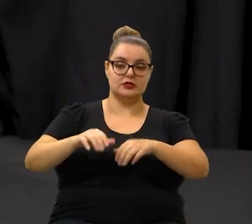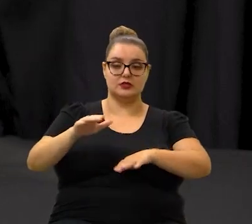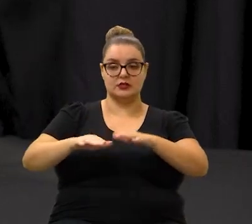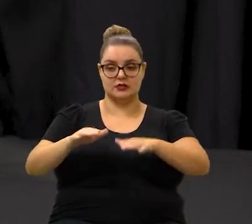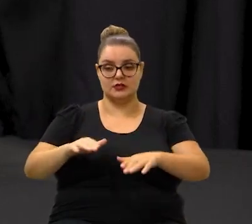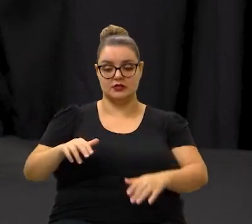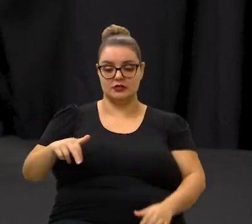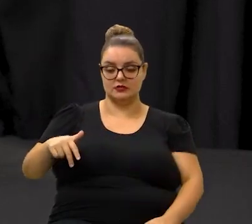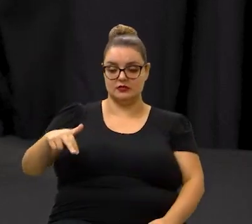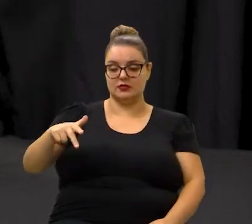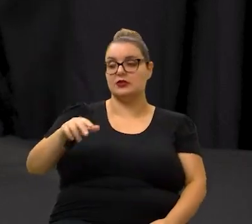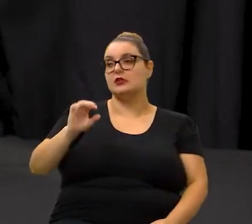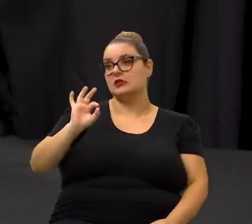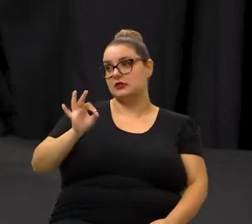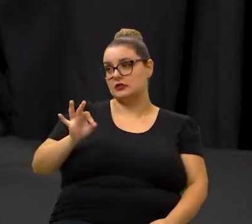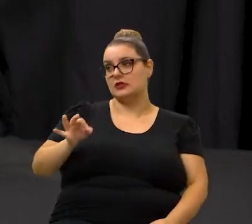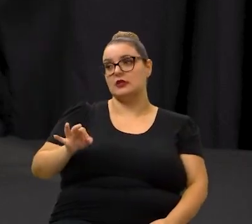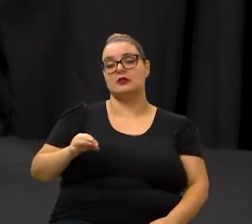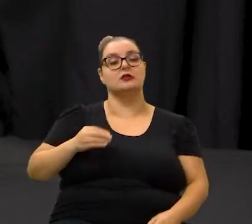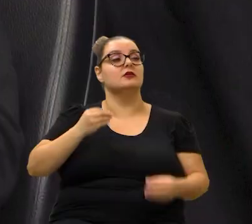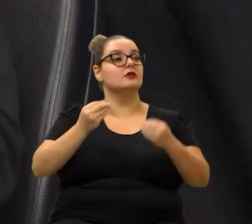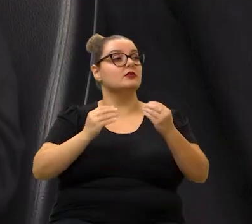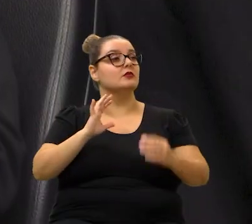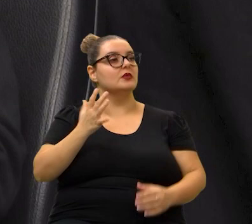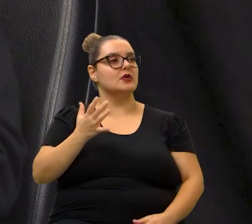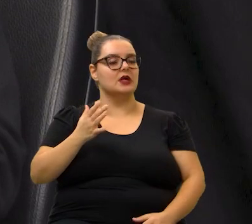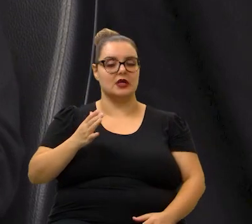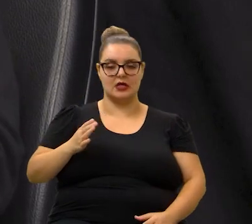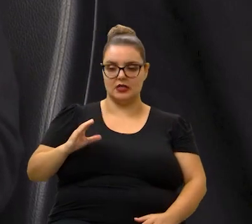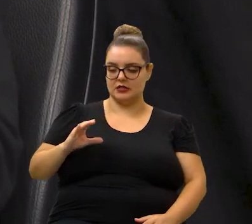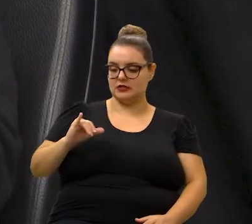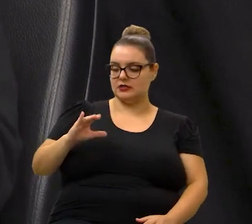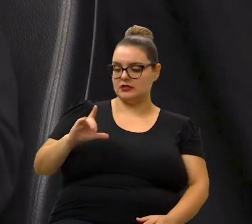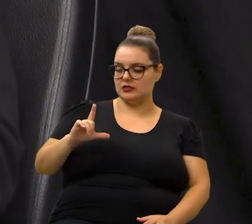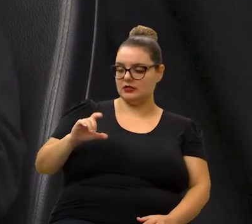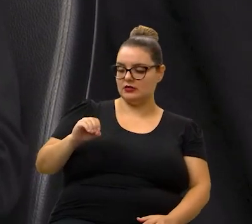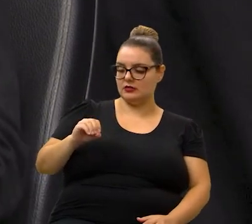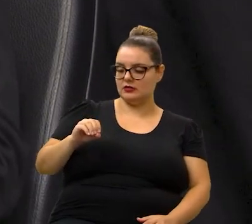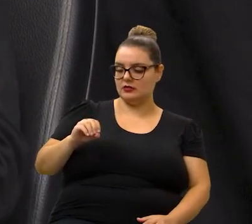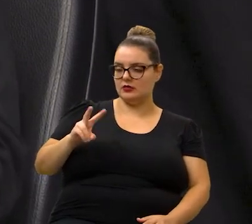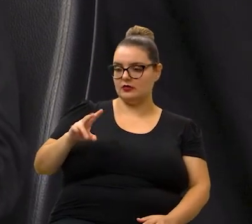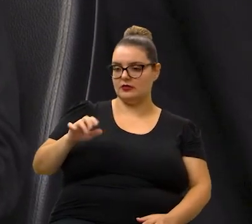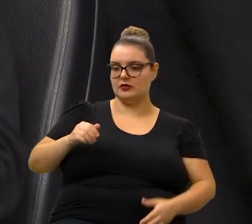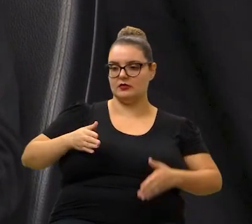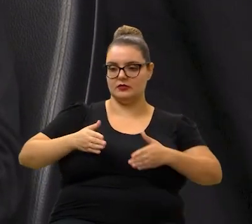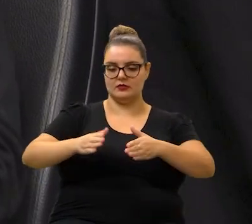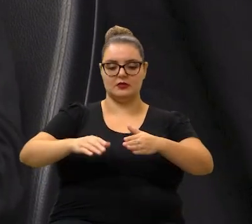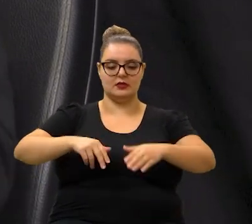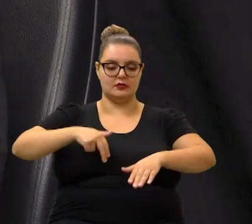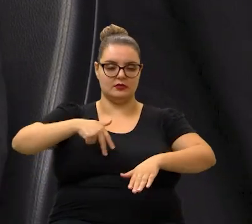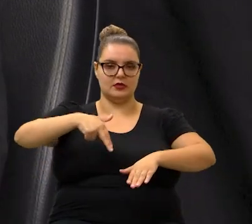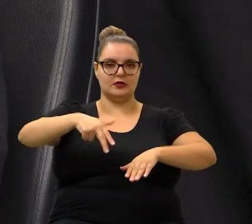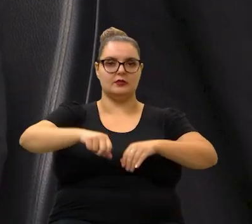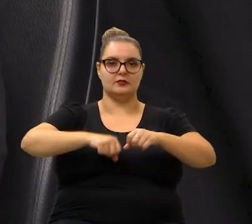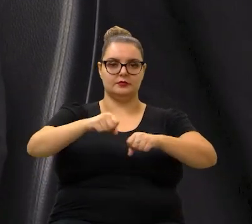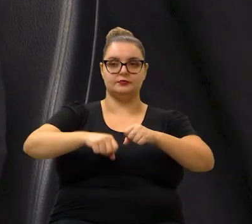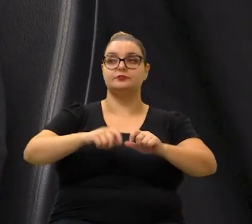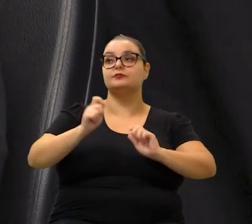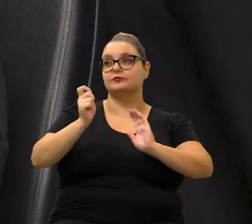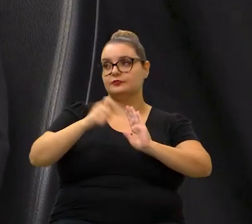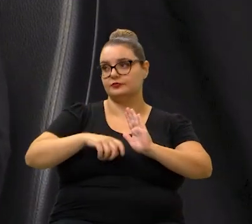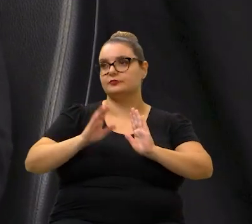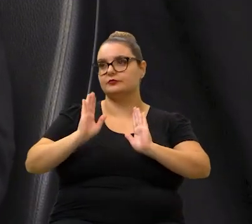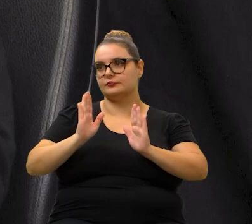muitas vezes caminhando como que tá isso a ciclovia a pista de caminhada está sendo feita está sendo executada